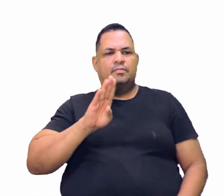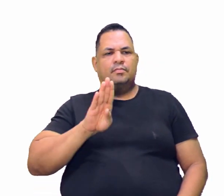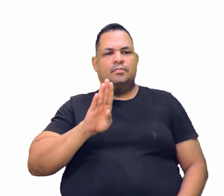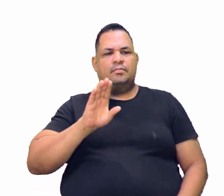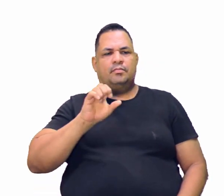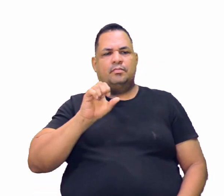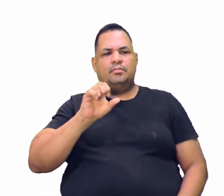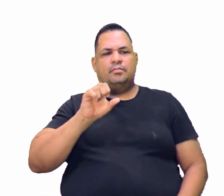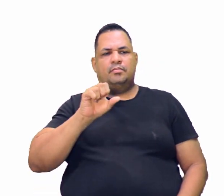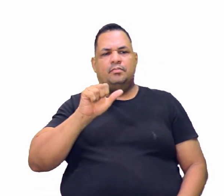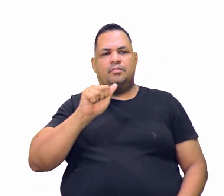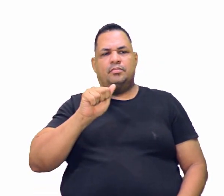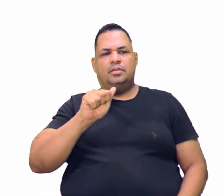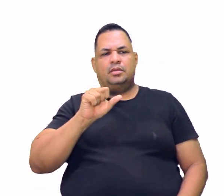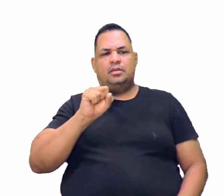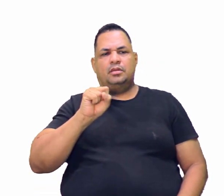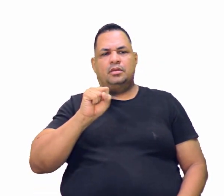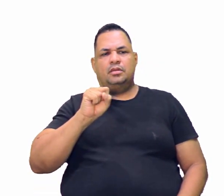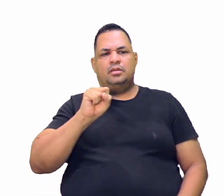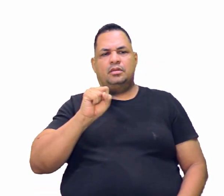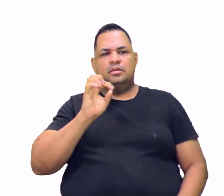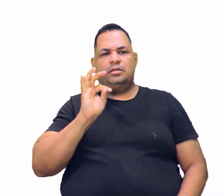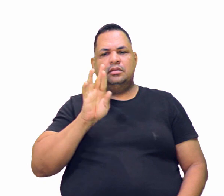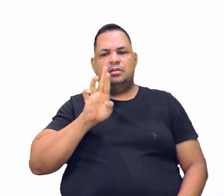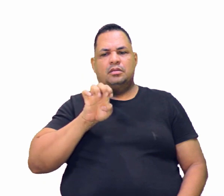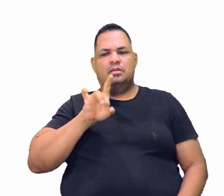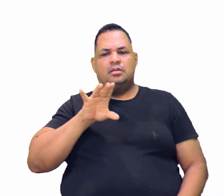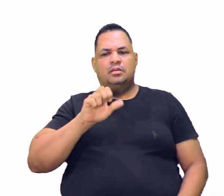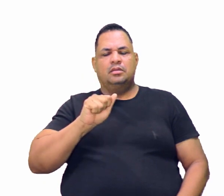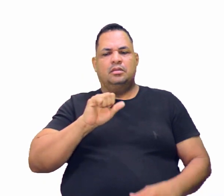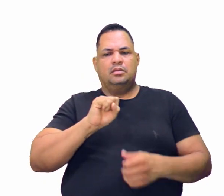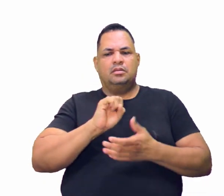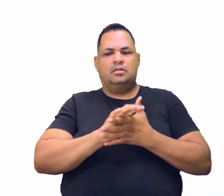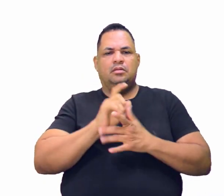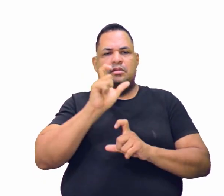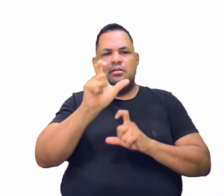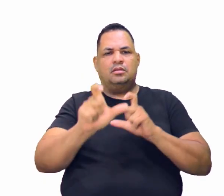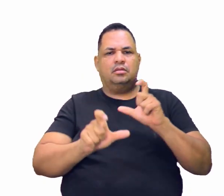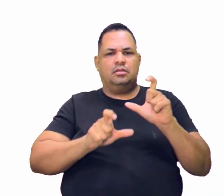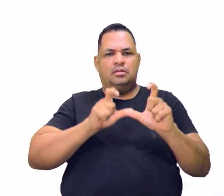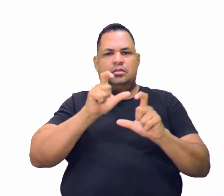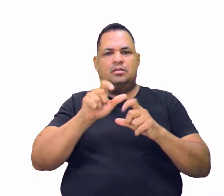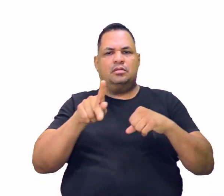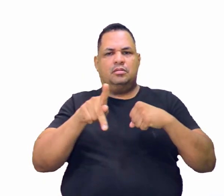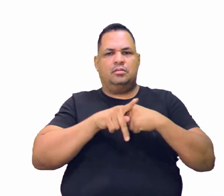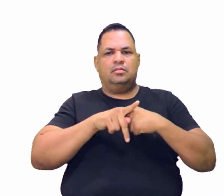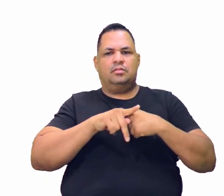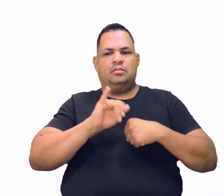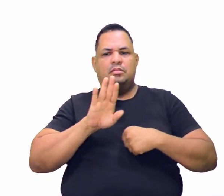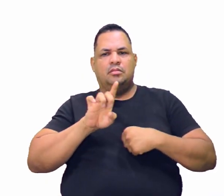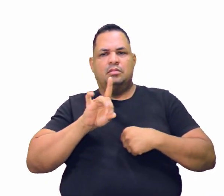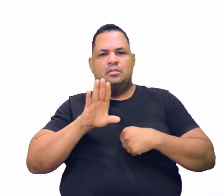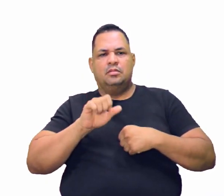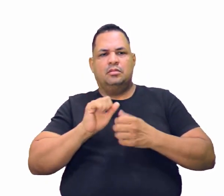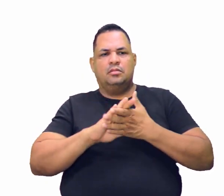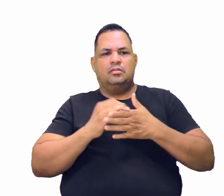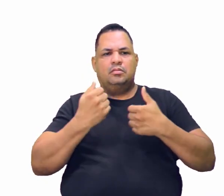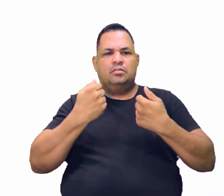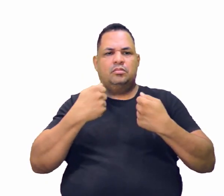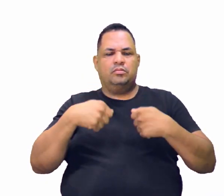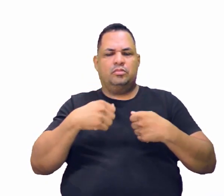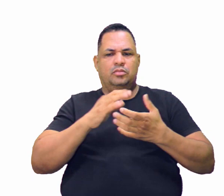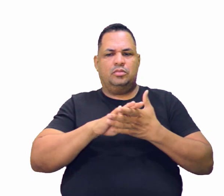Bastante. Bastante, se for advérbio invariável, se for pronome indefinido, ele